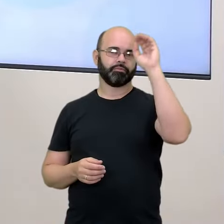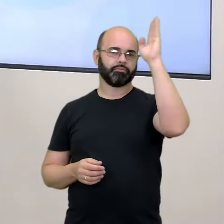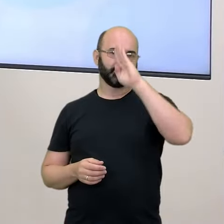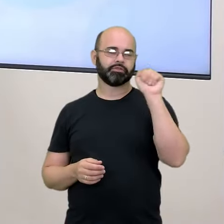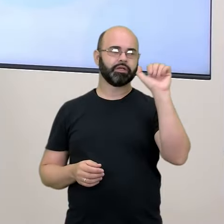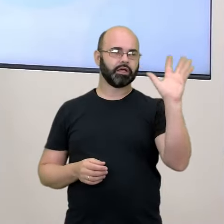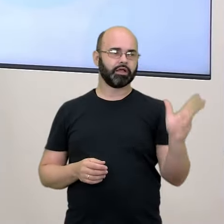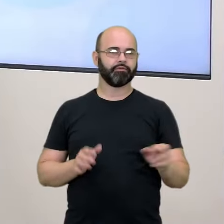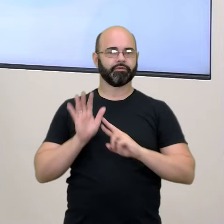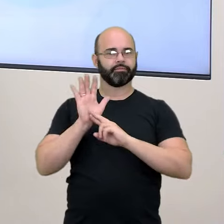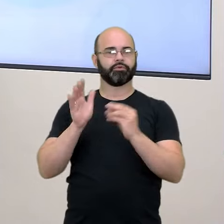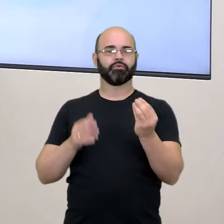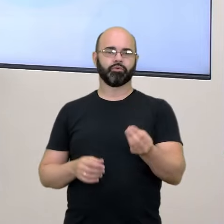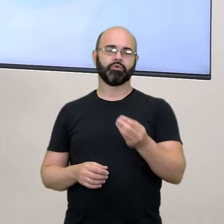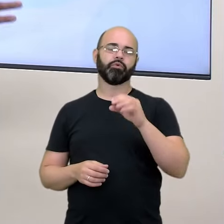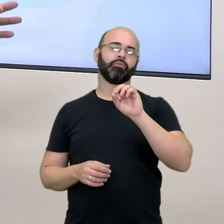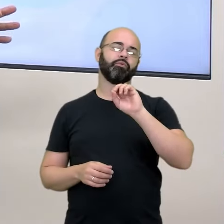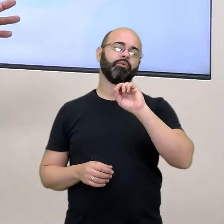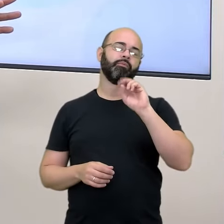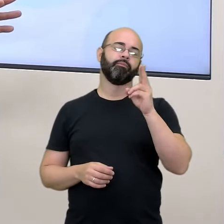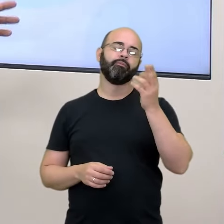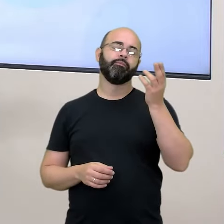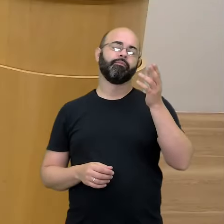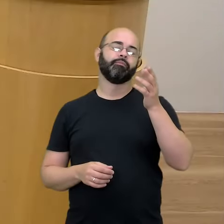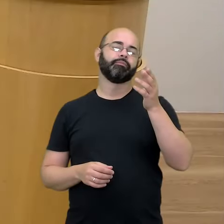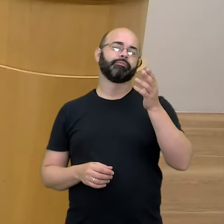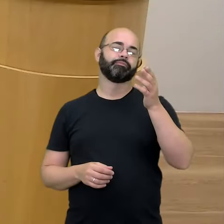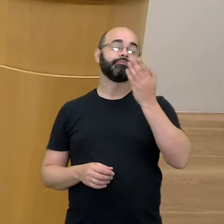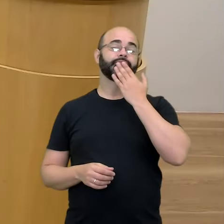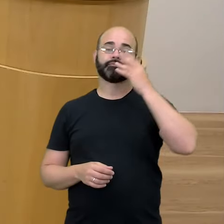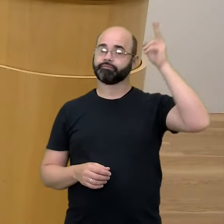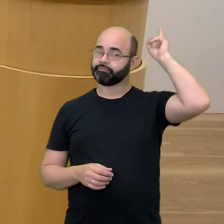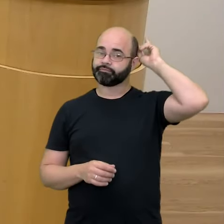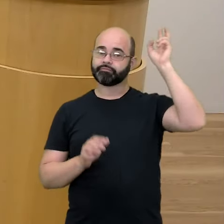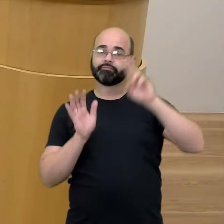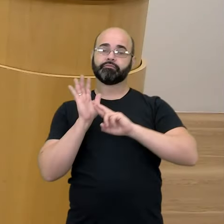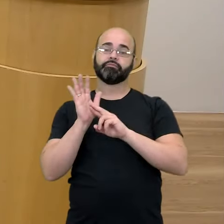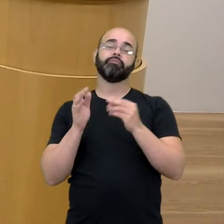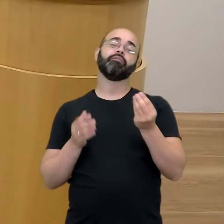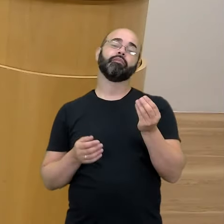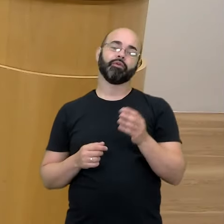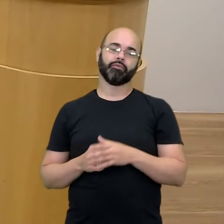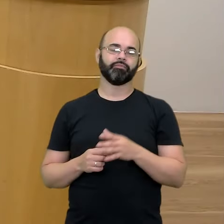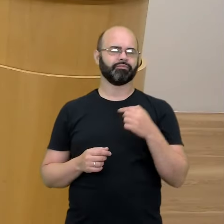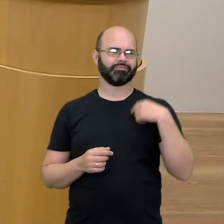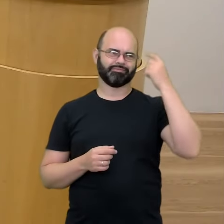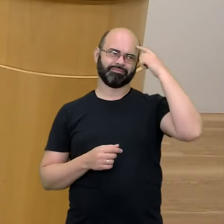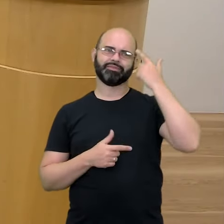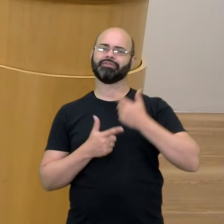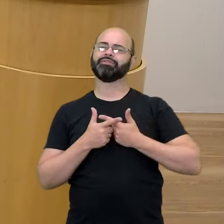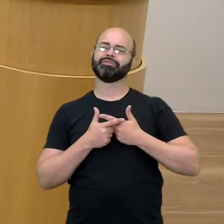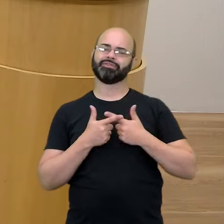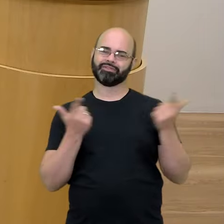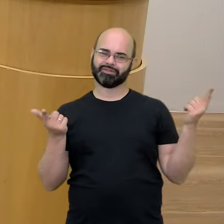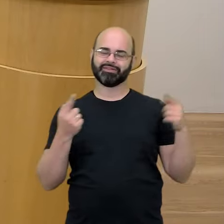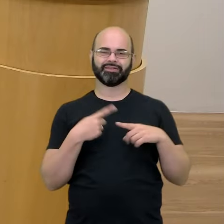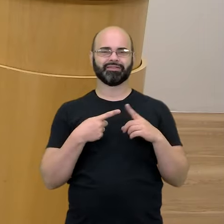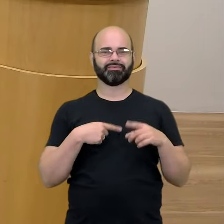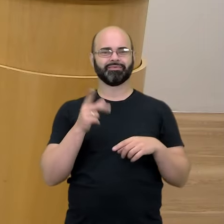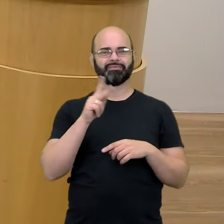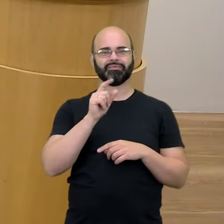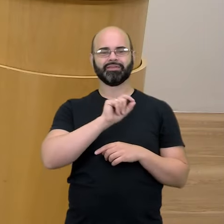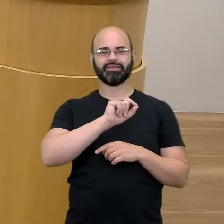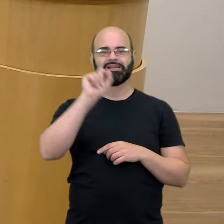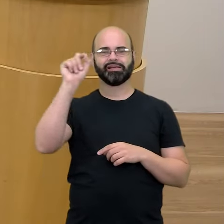como os indígenas são representados. E a gente trouxe alguns exemplos. Eu fico pensando aqui que ainda bem que o professor Mauro não é professor de geometria, que precisa fazer linhas retas.